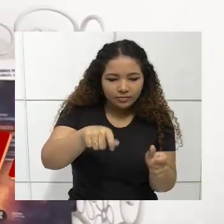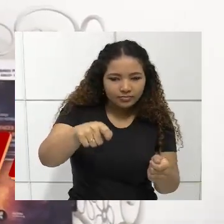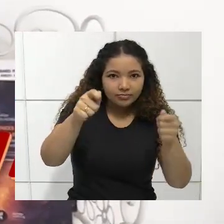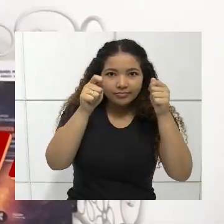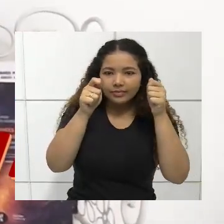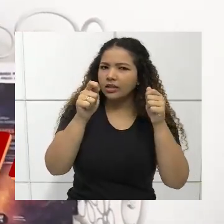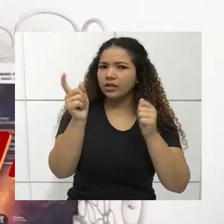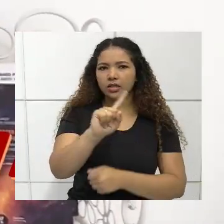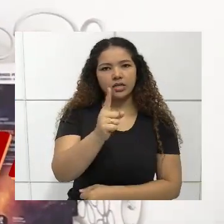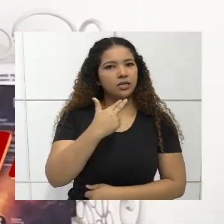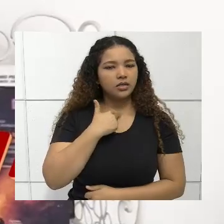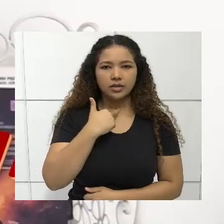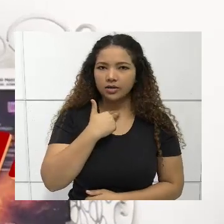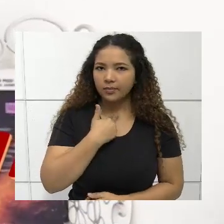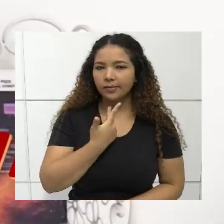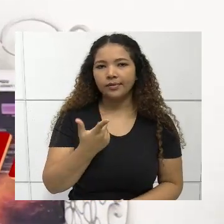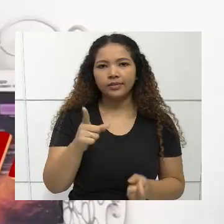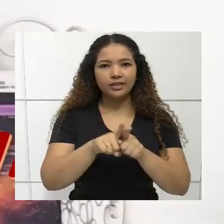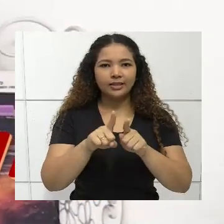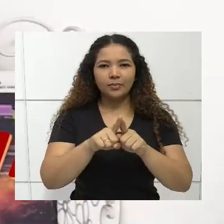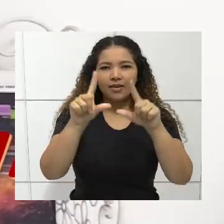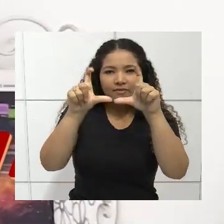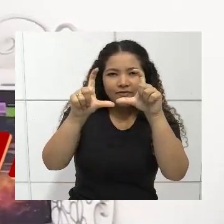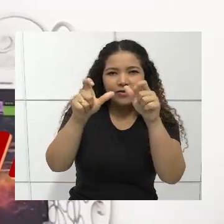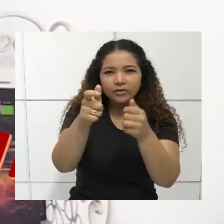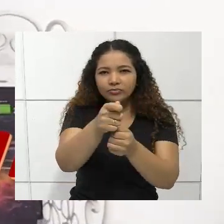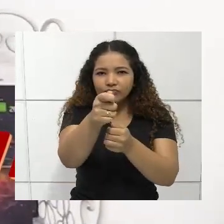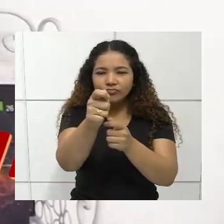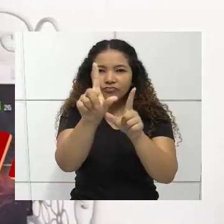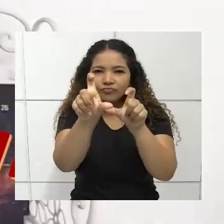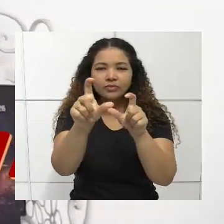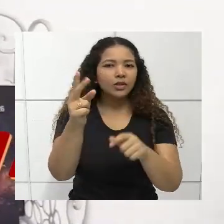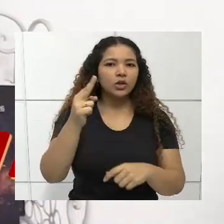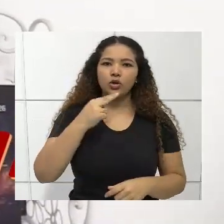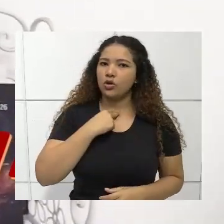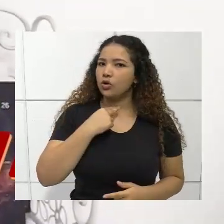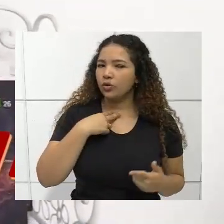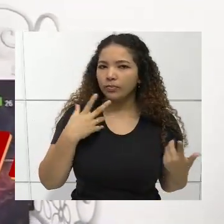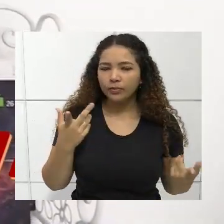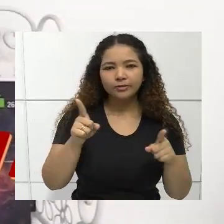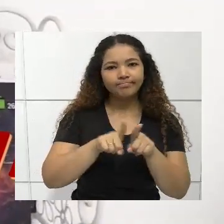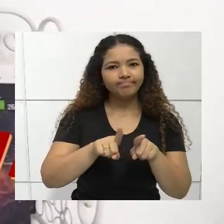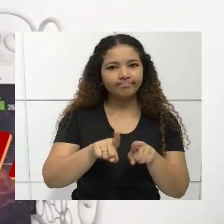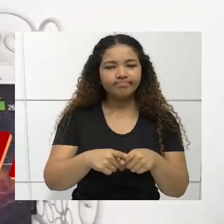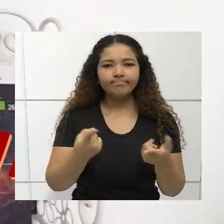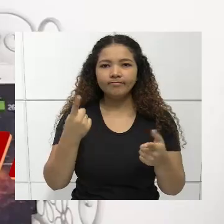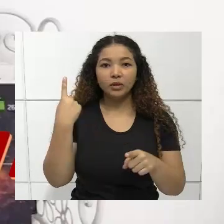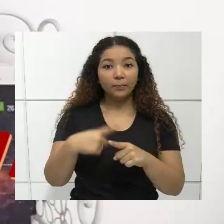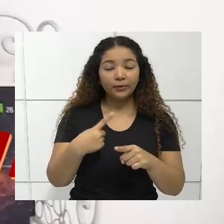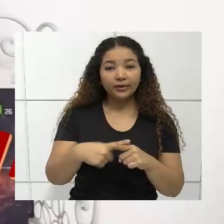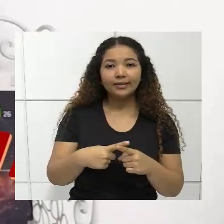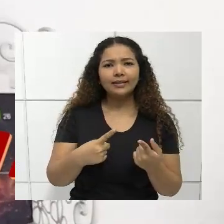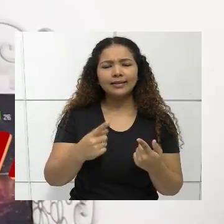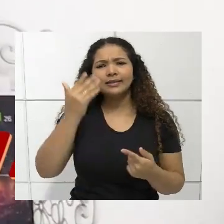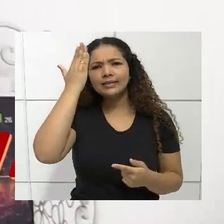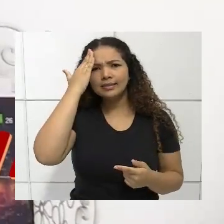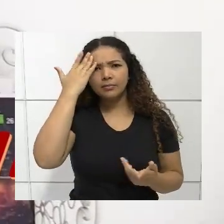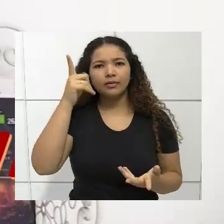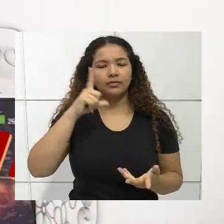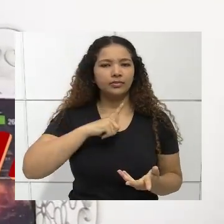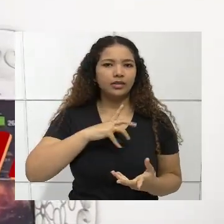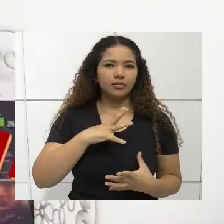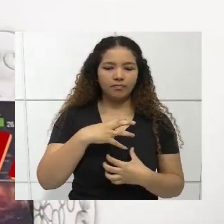chapa fotográfica também não é permitido, óculos de sol não é permitido, né? Porque eles vão até dar uma sensação